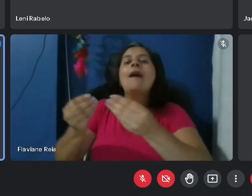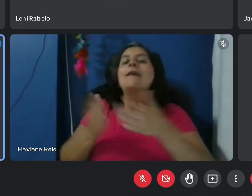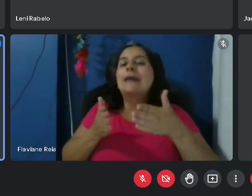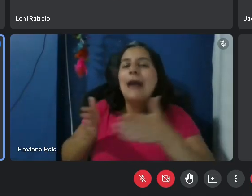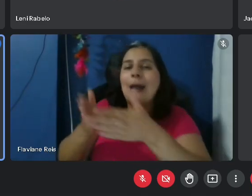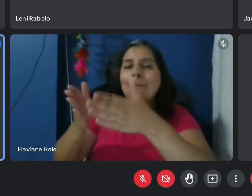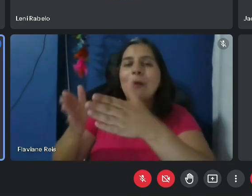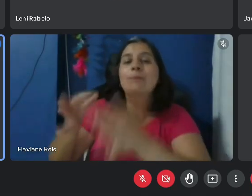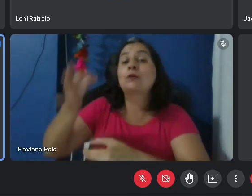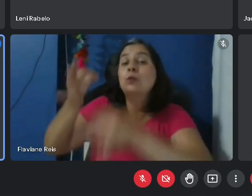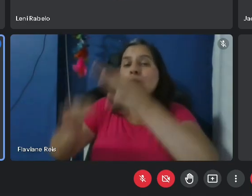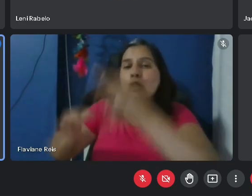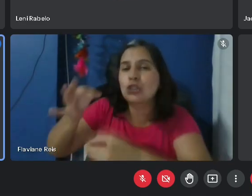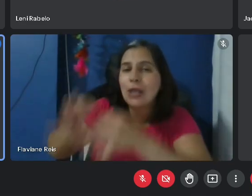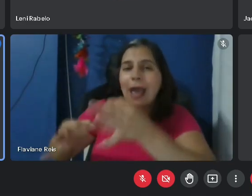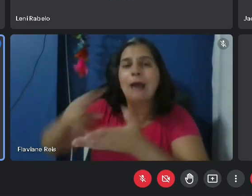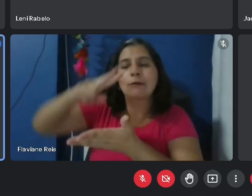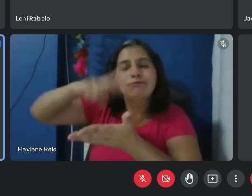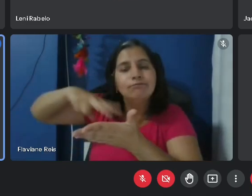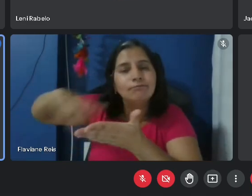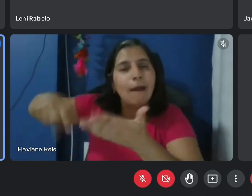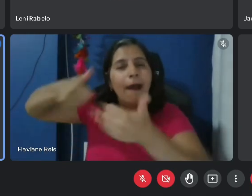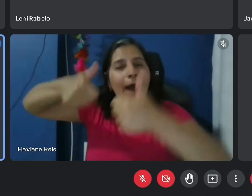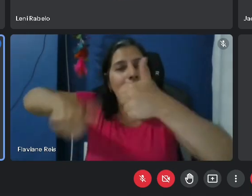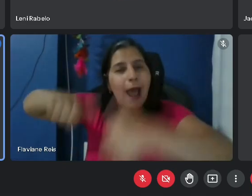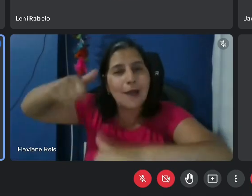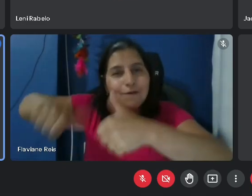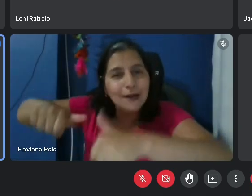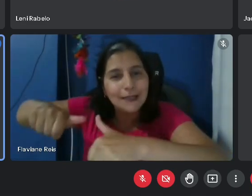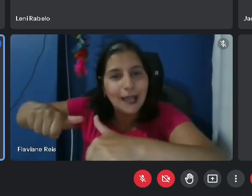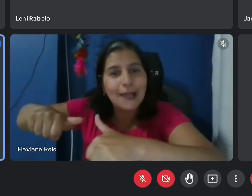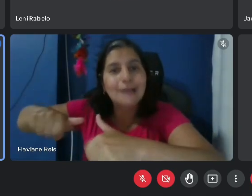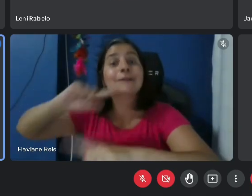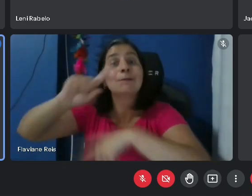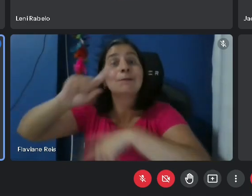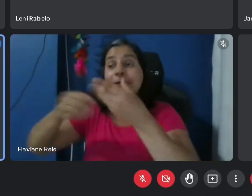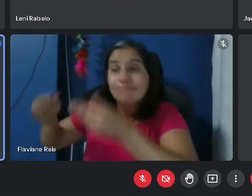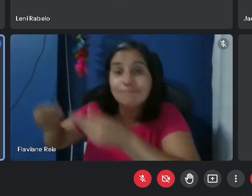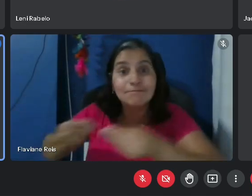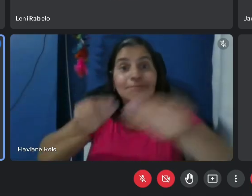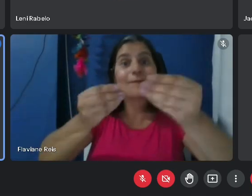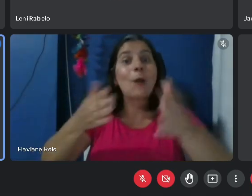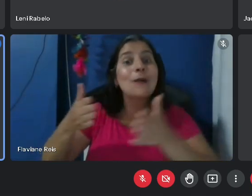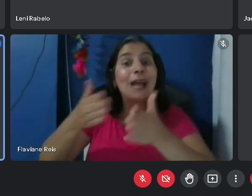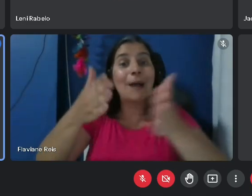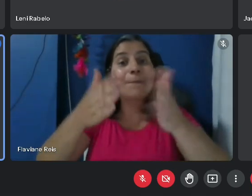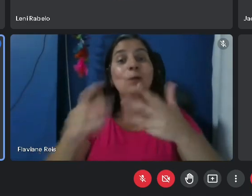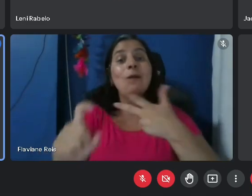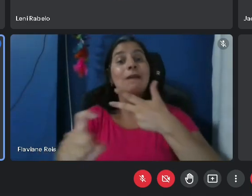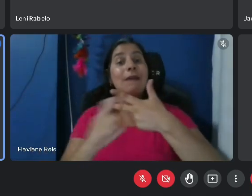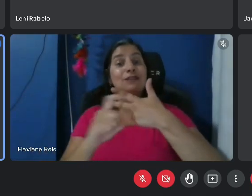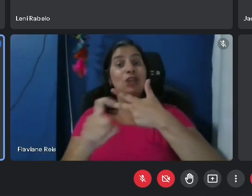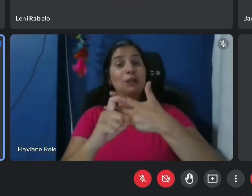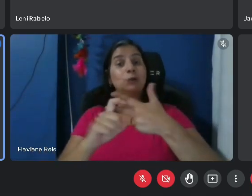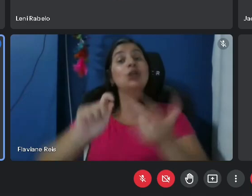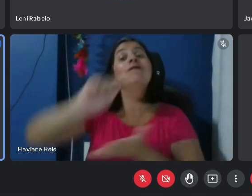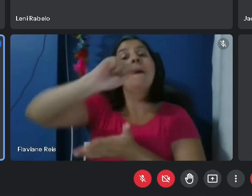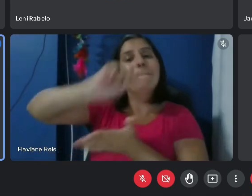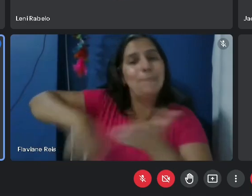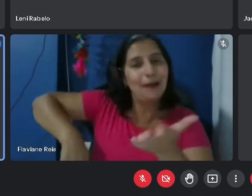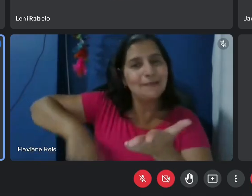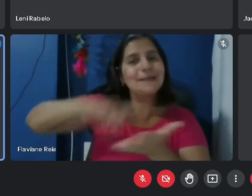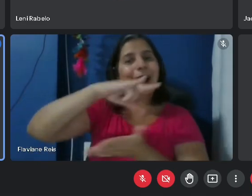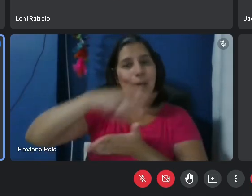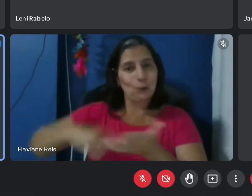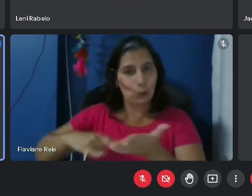eles precisam passar por esse caminho jurídico, para que ali haja avaliação, e aí vai